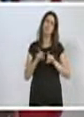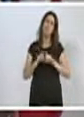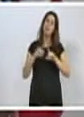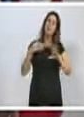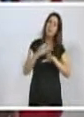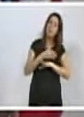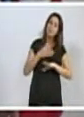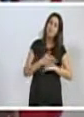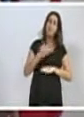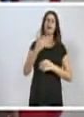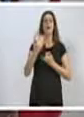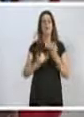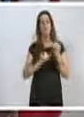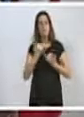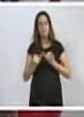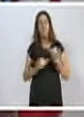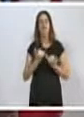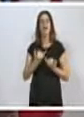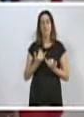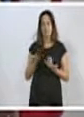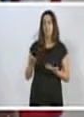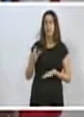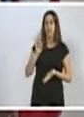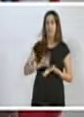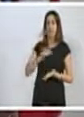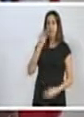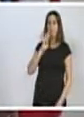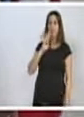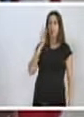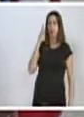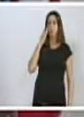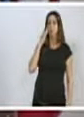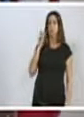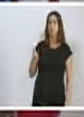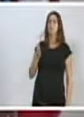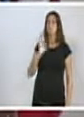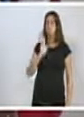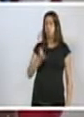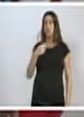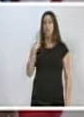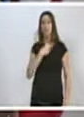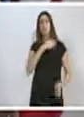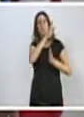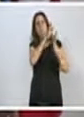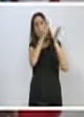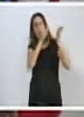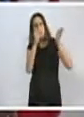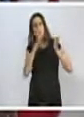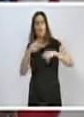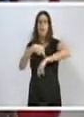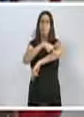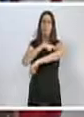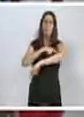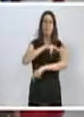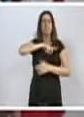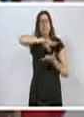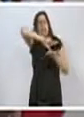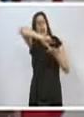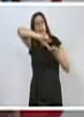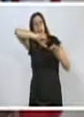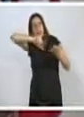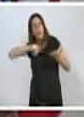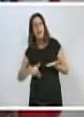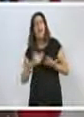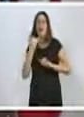Beto Tribes. Você sabe muito bem, a gente anda por aí, várias praças, com vários brinquedos. Tanto camelasca,